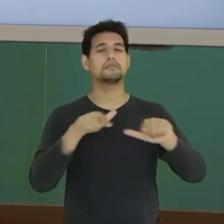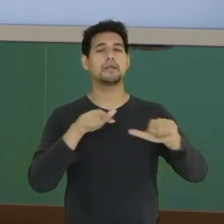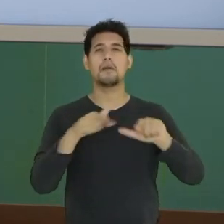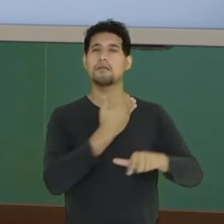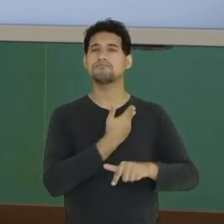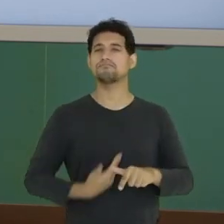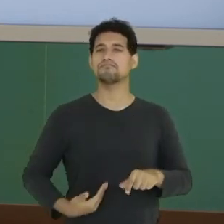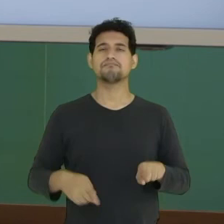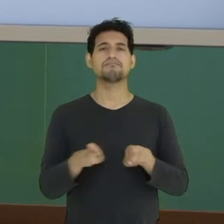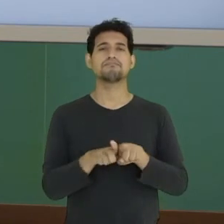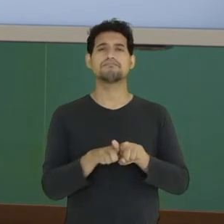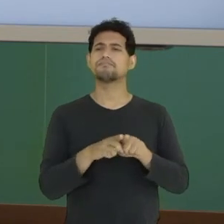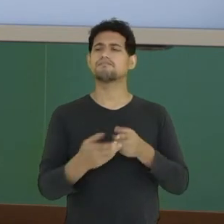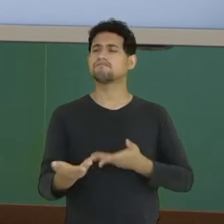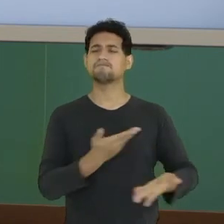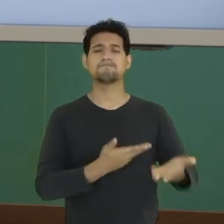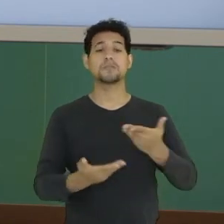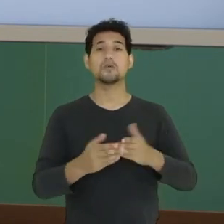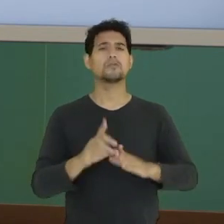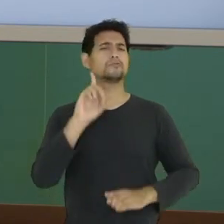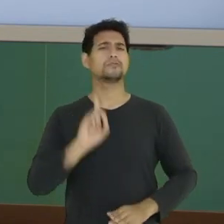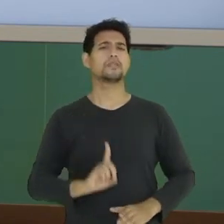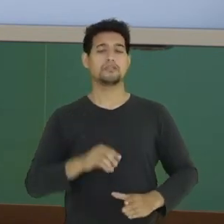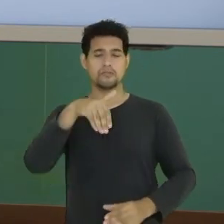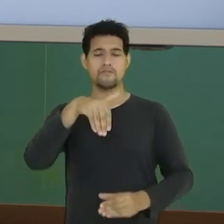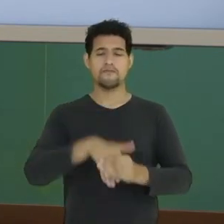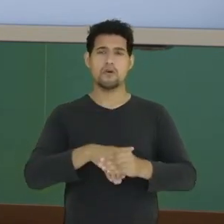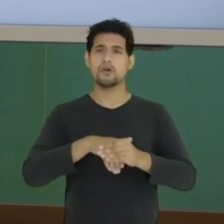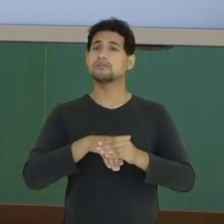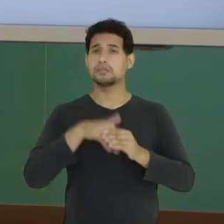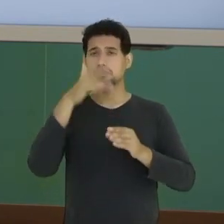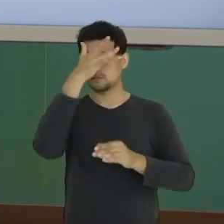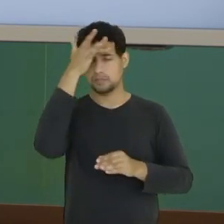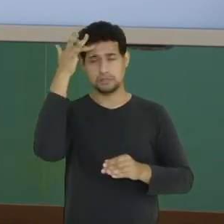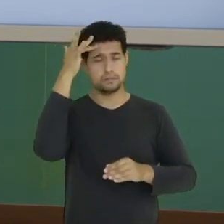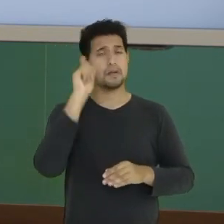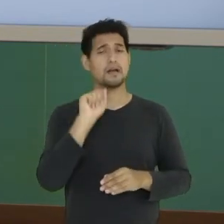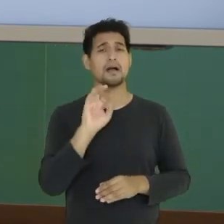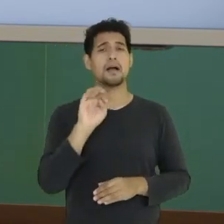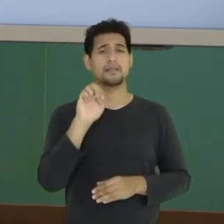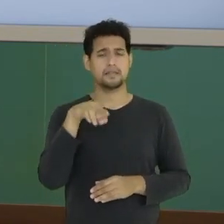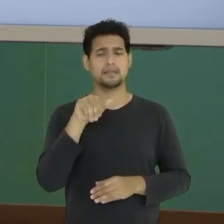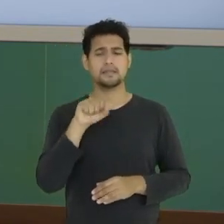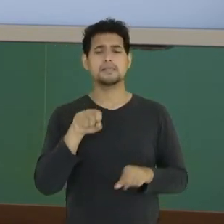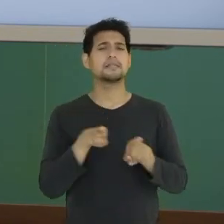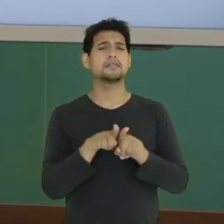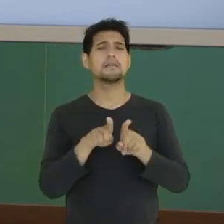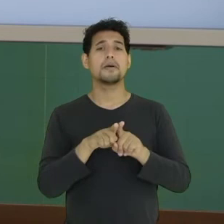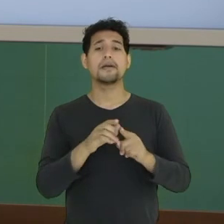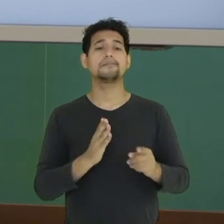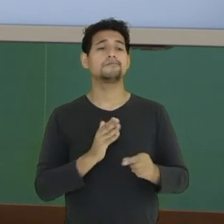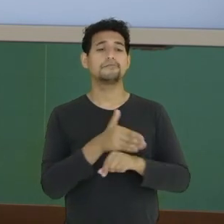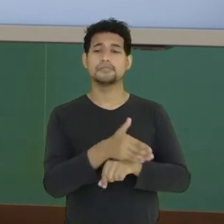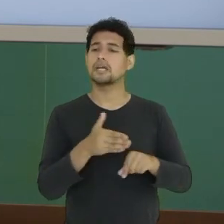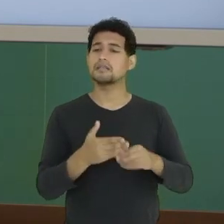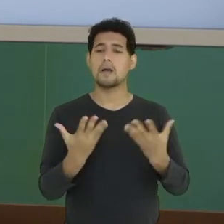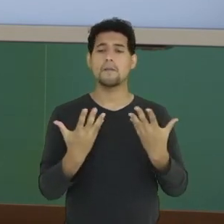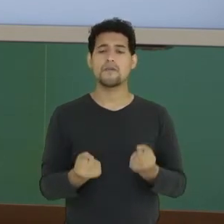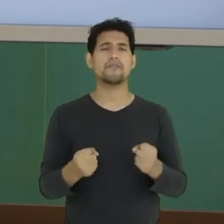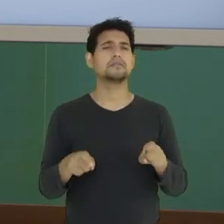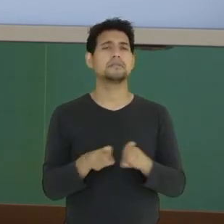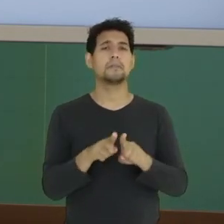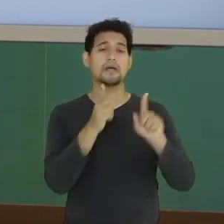de isocracia, o direito de voto aos cidadãos atenienses e a participação direta na aprovação